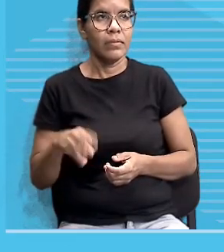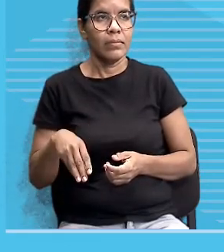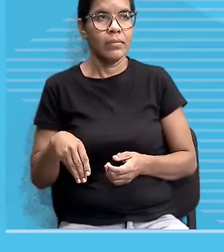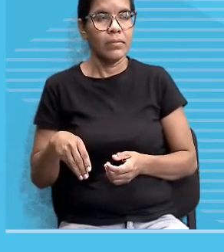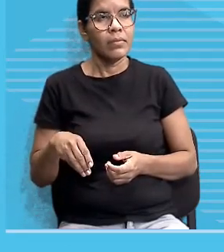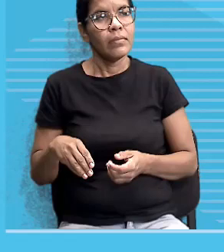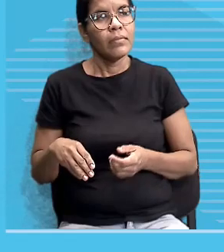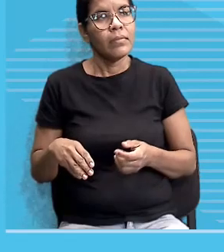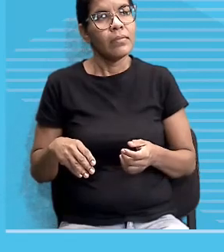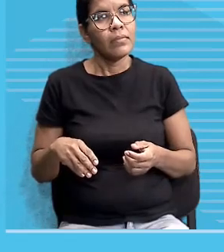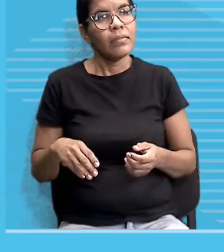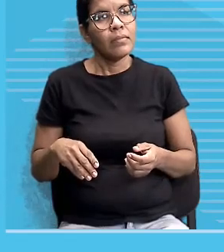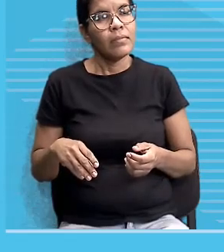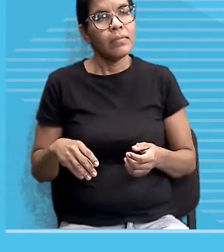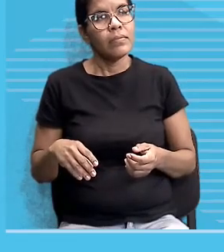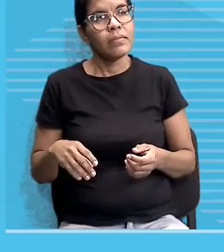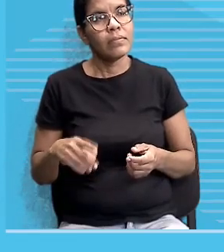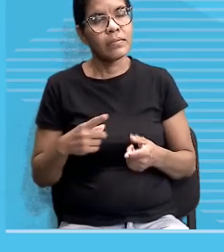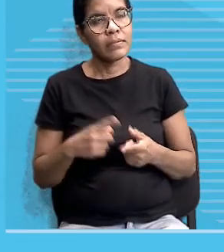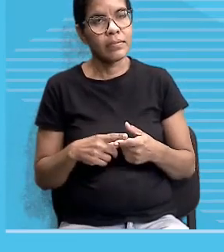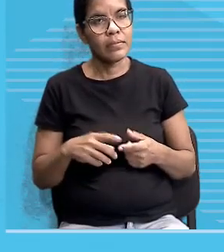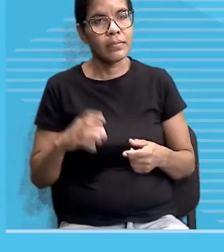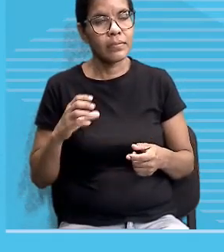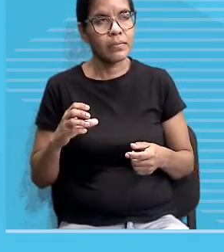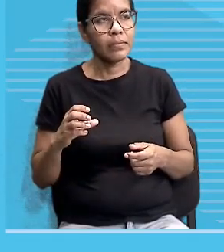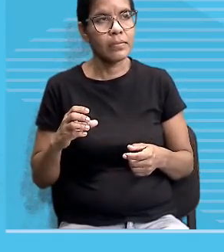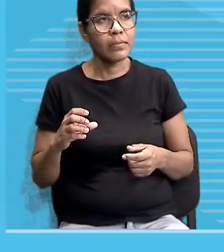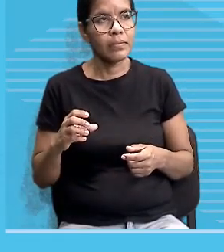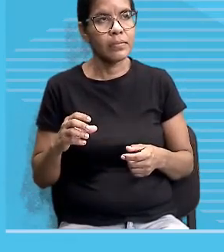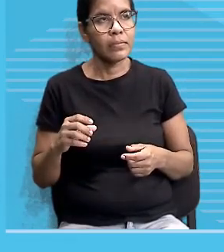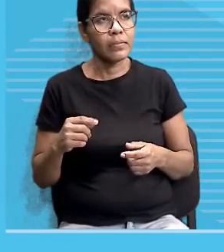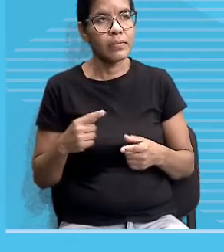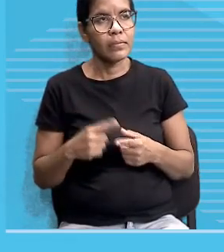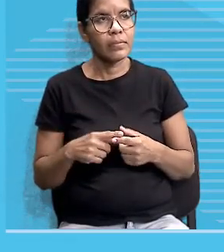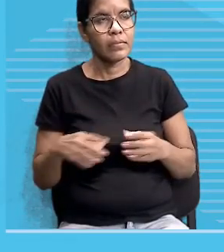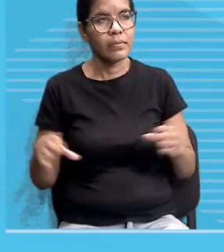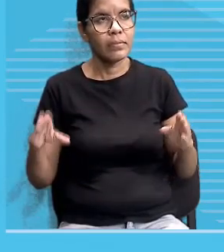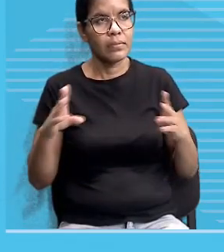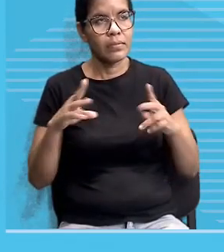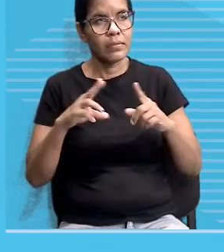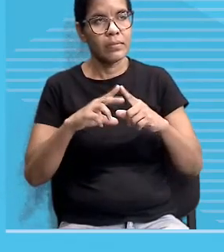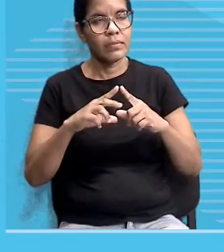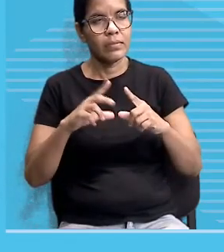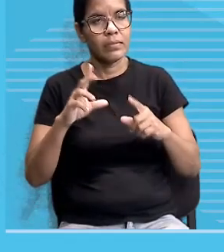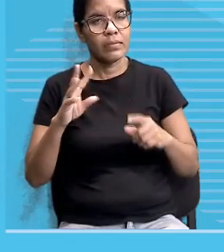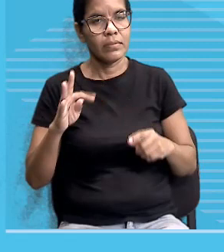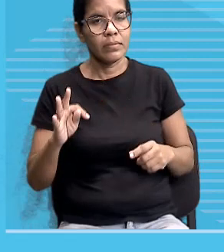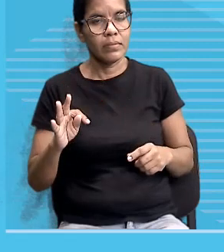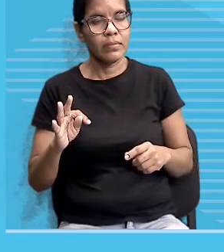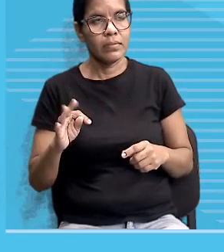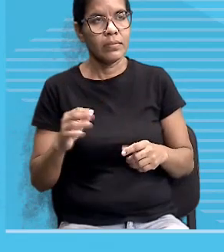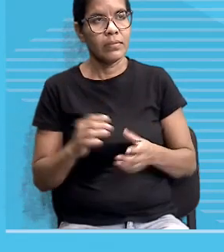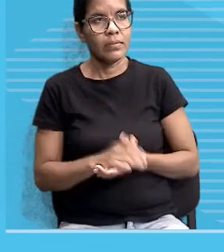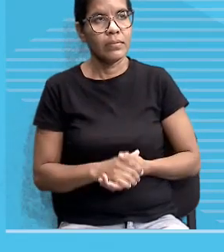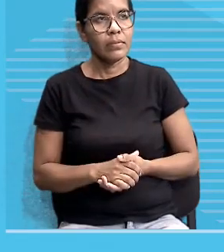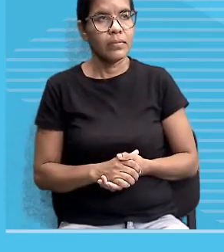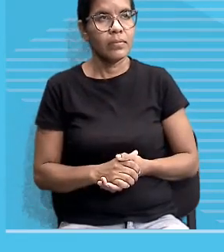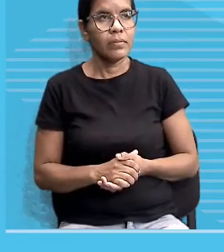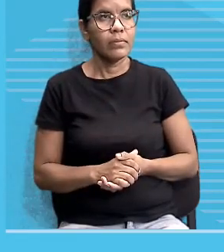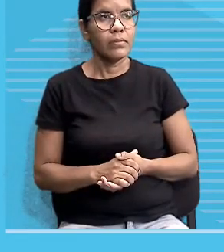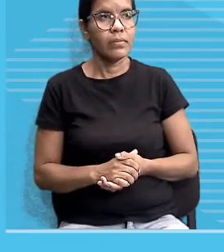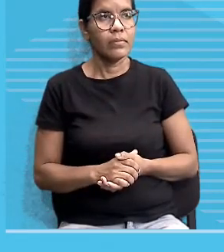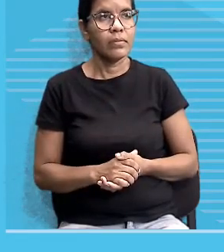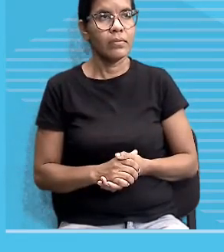produto da massa Às vezes o calor específico vezes a variação de